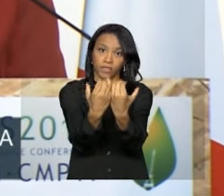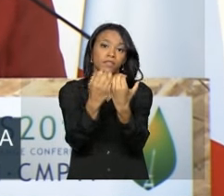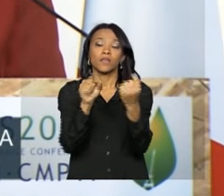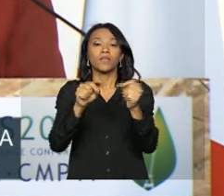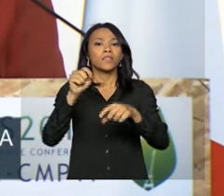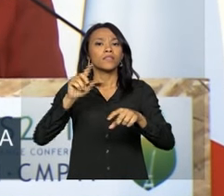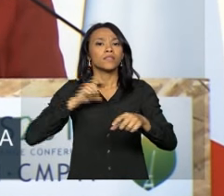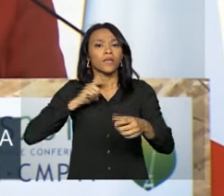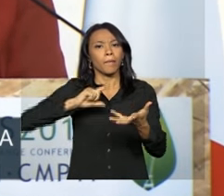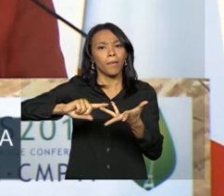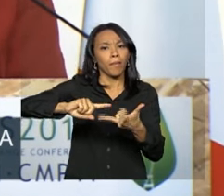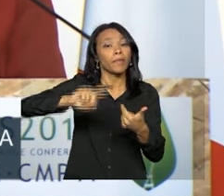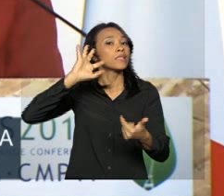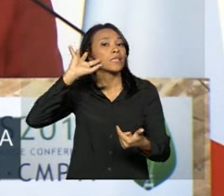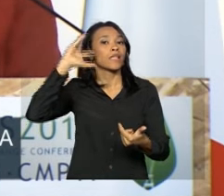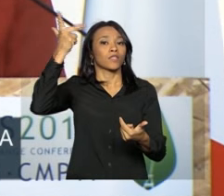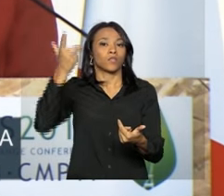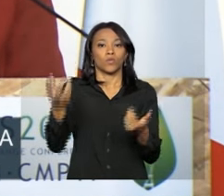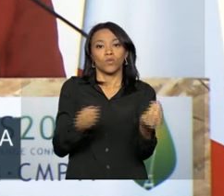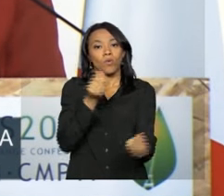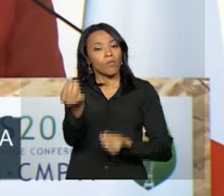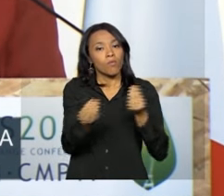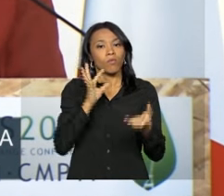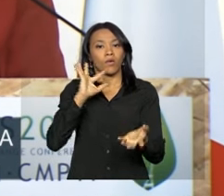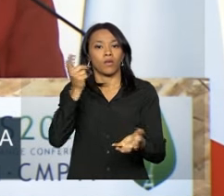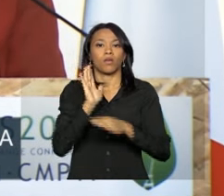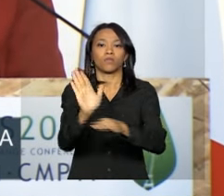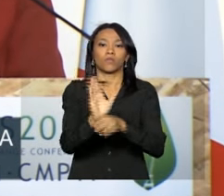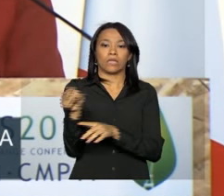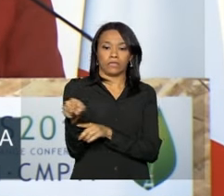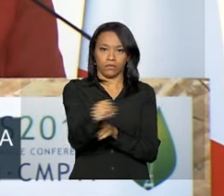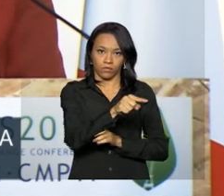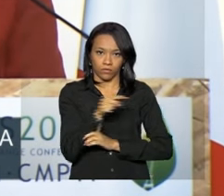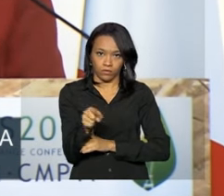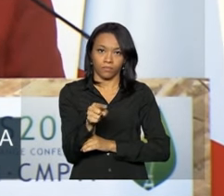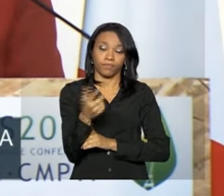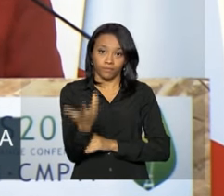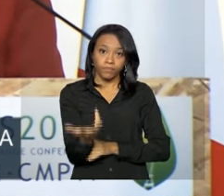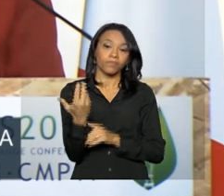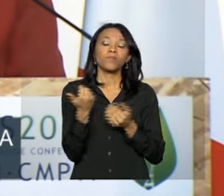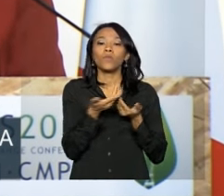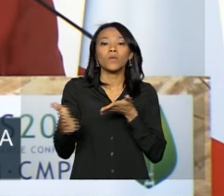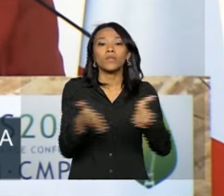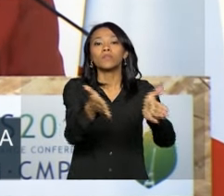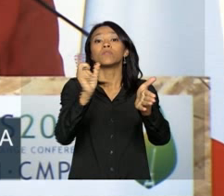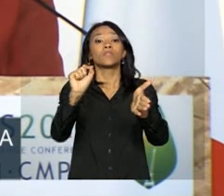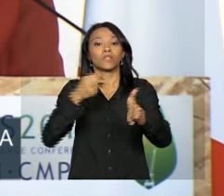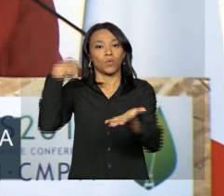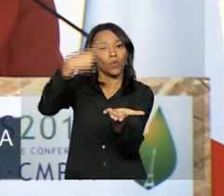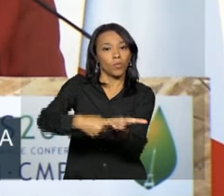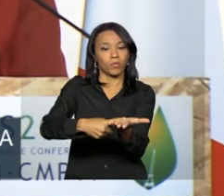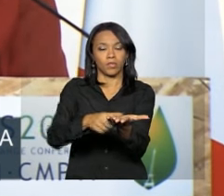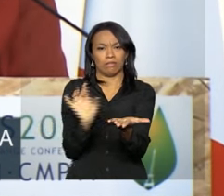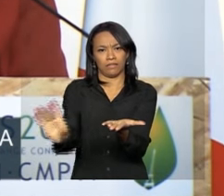inequívocas decisões sobre esses meios de implementação. O caminho do compromisso conduz ao que